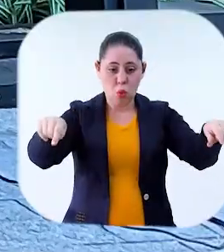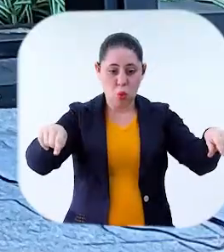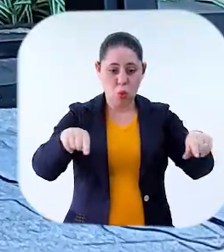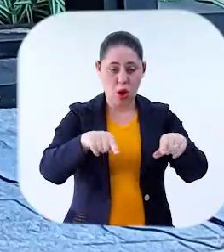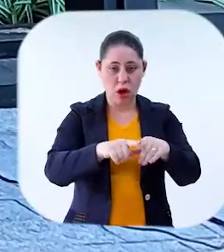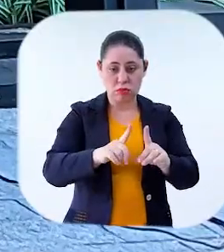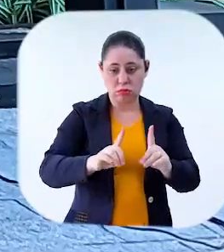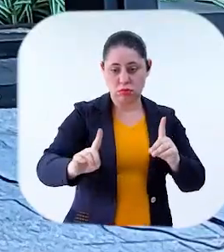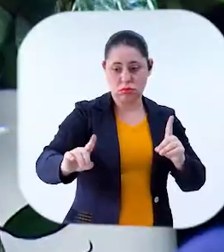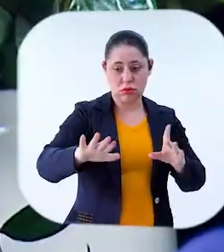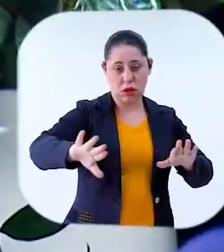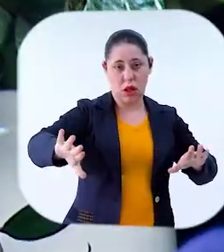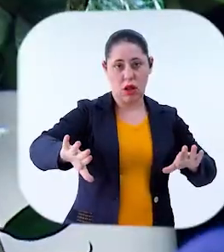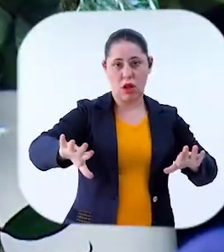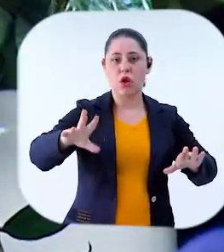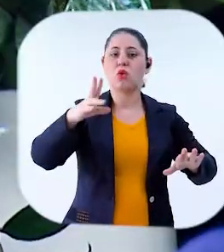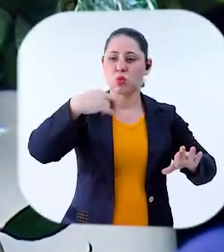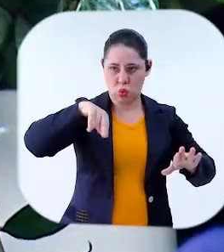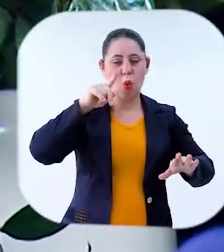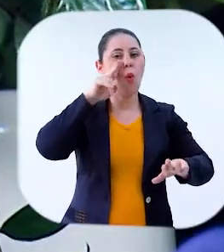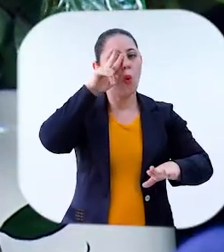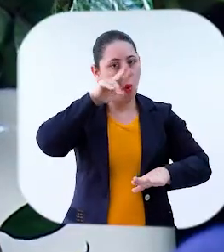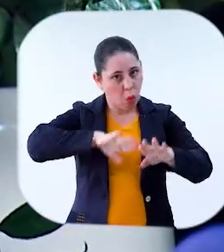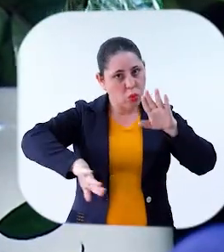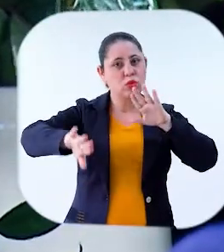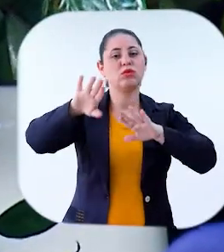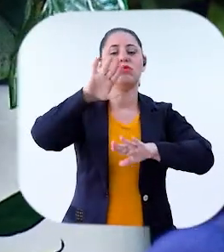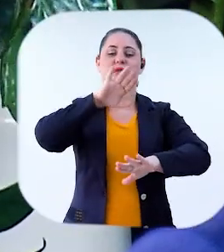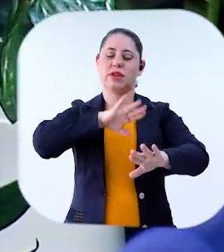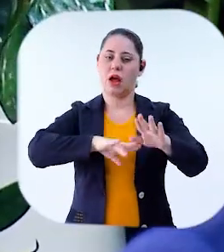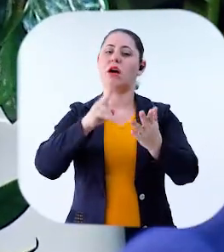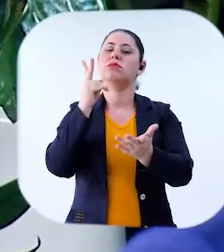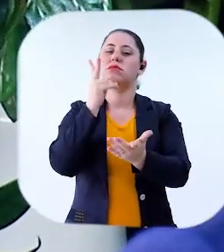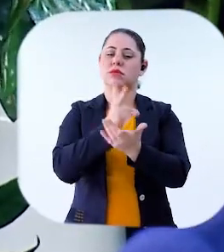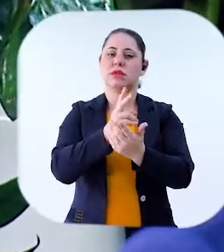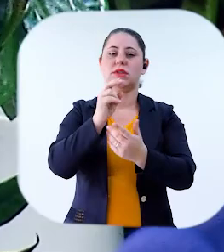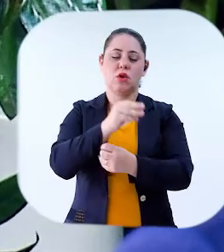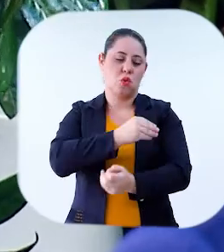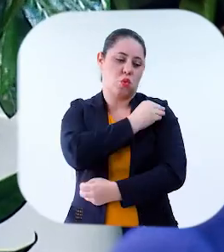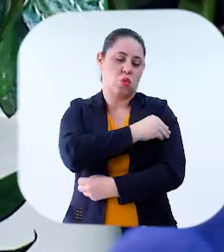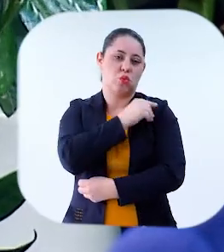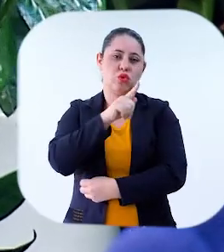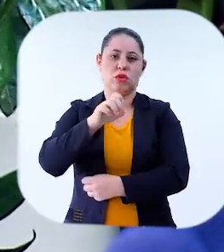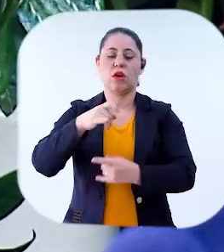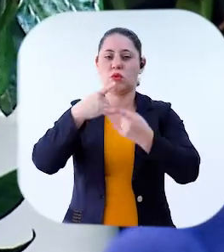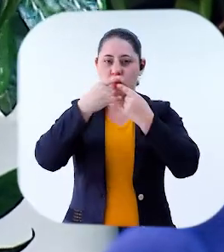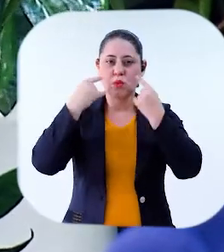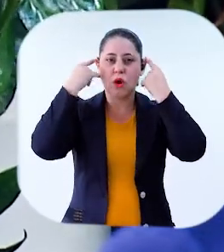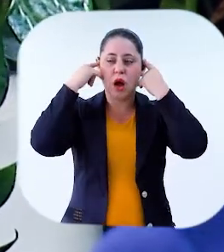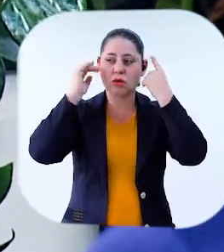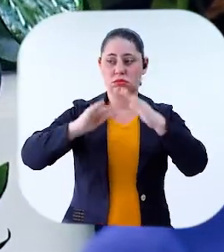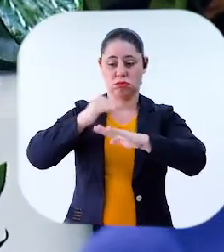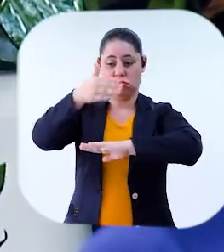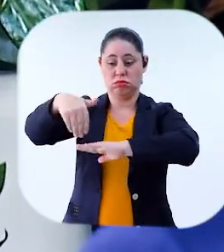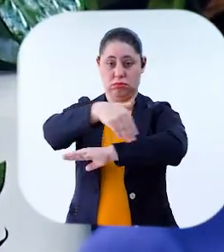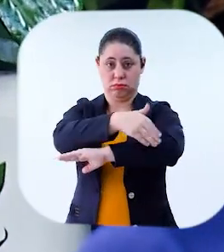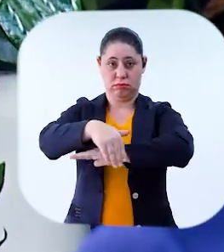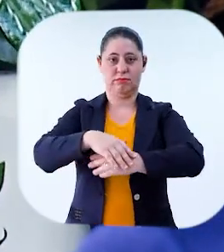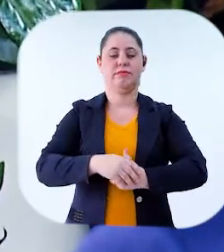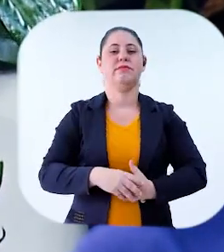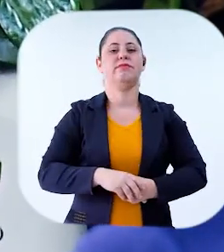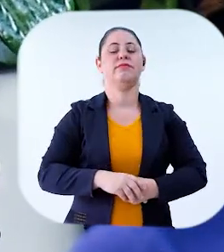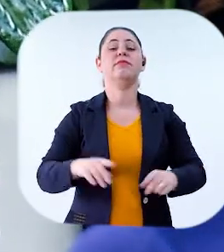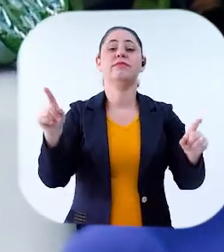esse é um ambiente controlado. Isso não significa que não estamos tomando as devidas precauções, passando álcool gel e usando a máscara assim que sai para a